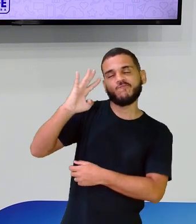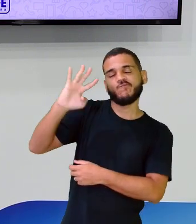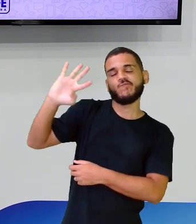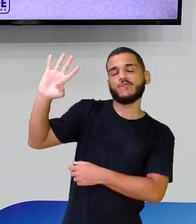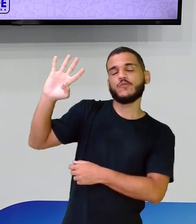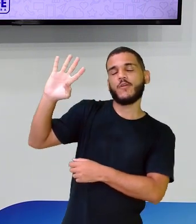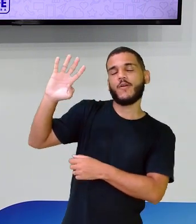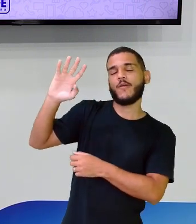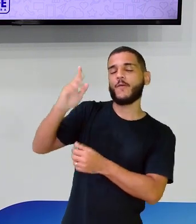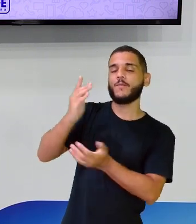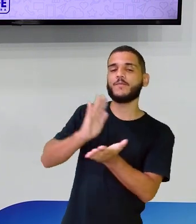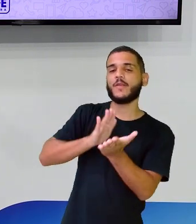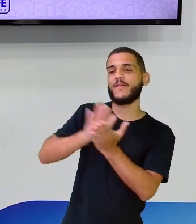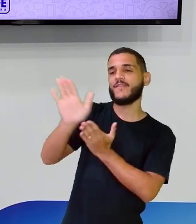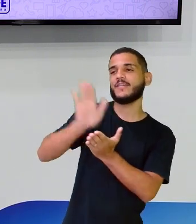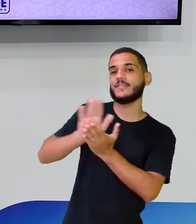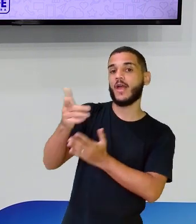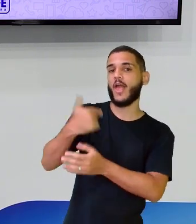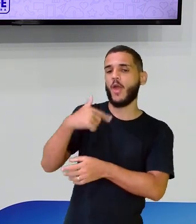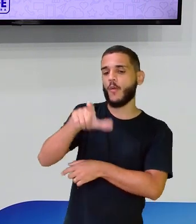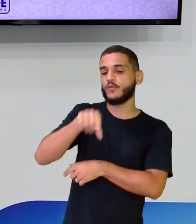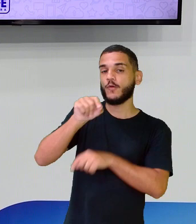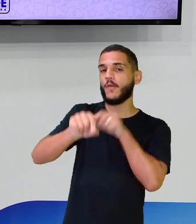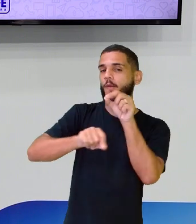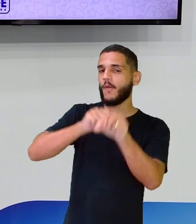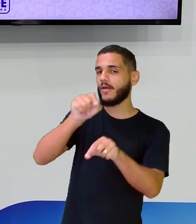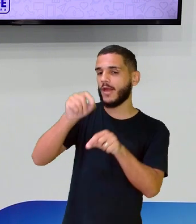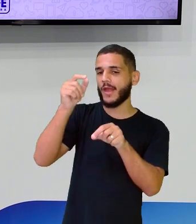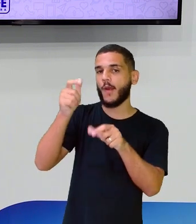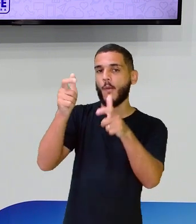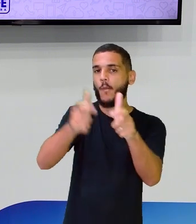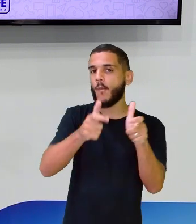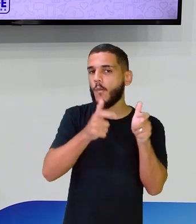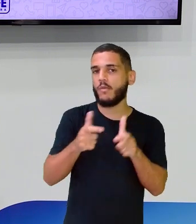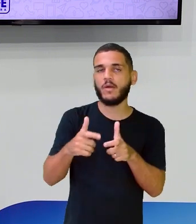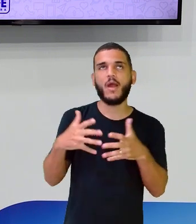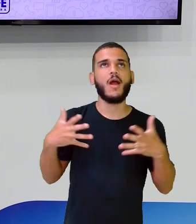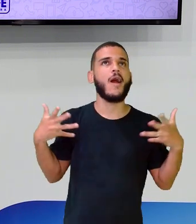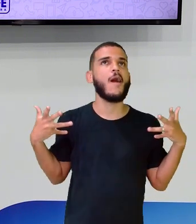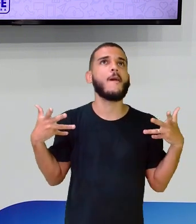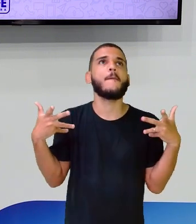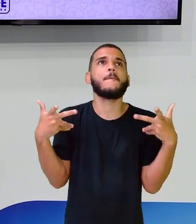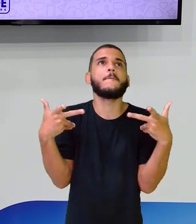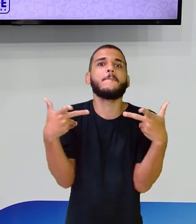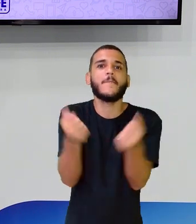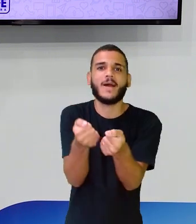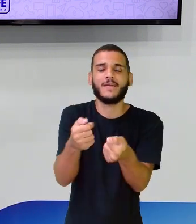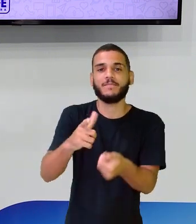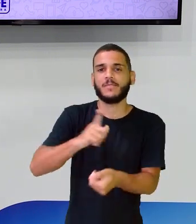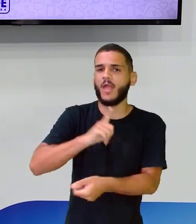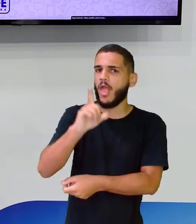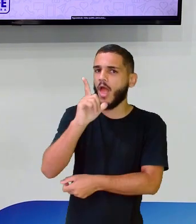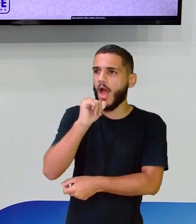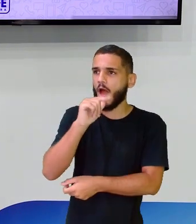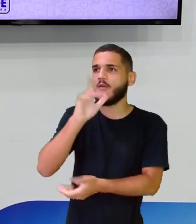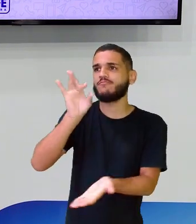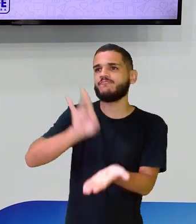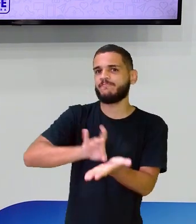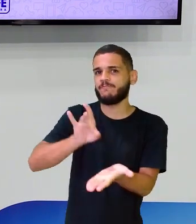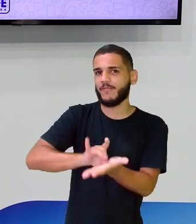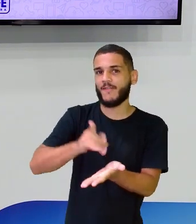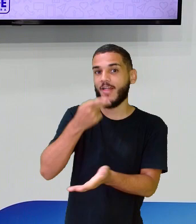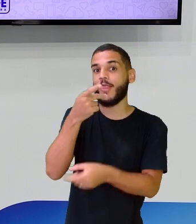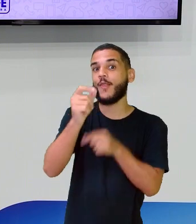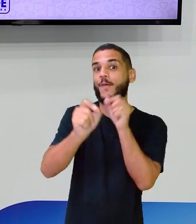com água, porque eu escolhi, olha, um lugar maravilhoso que tem muita água. E eu